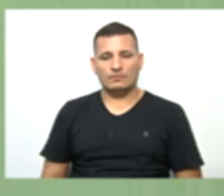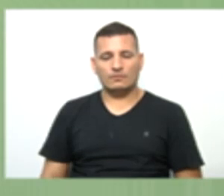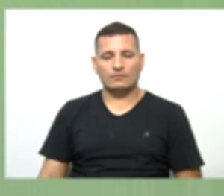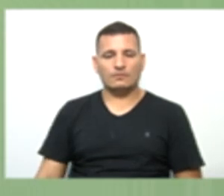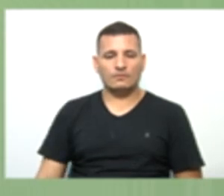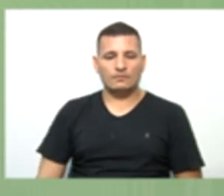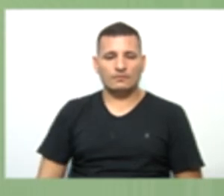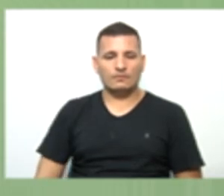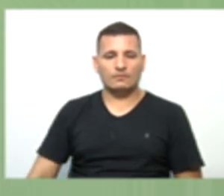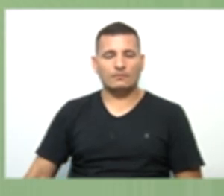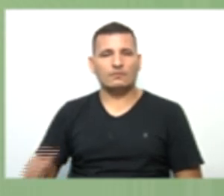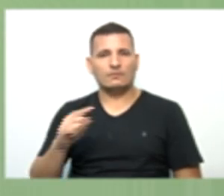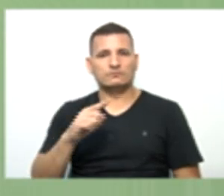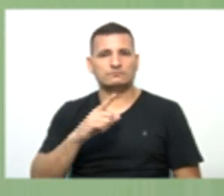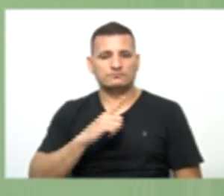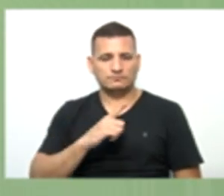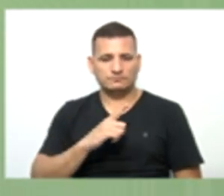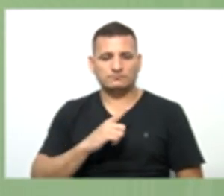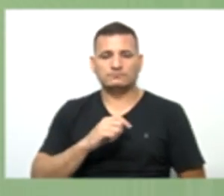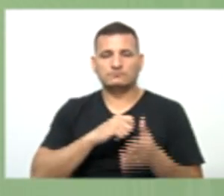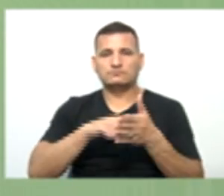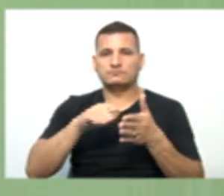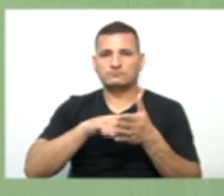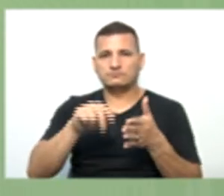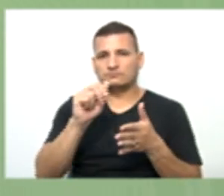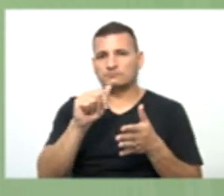termos essenciais: autor,